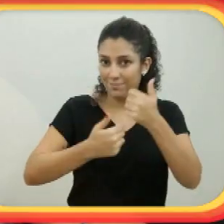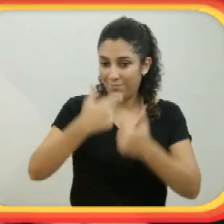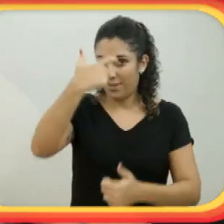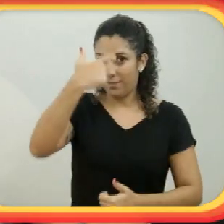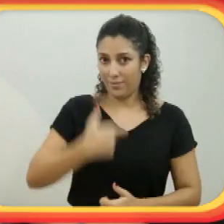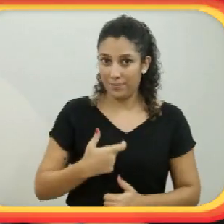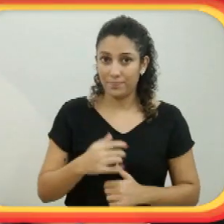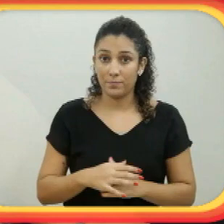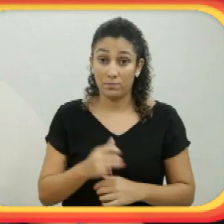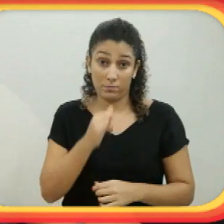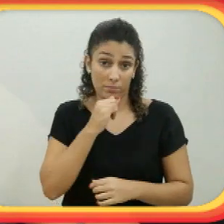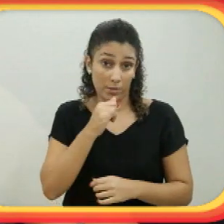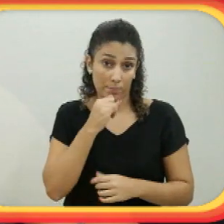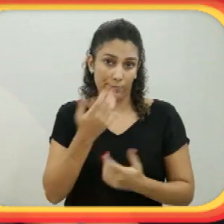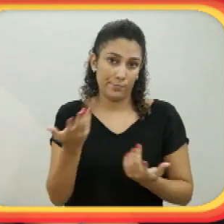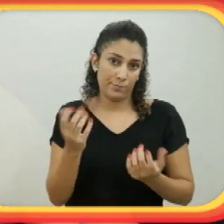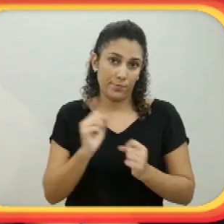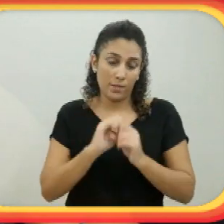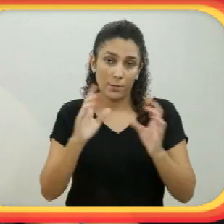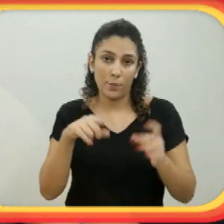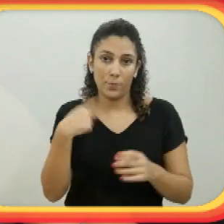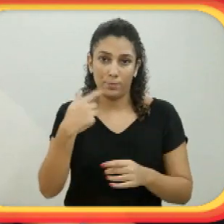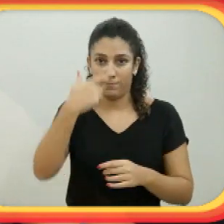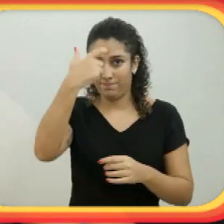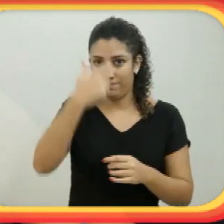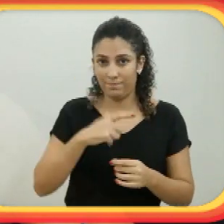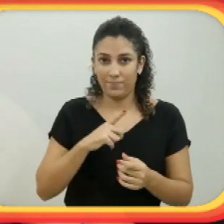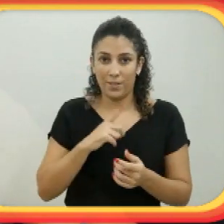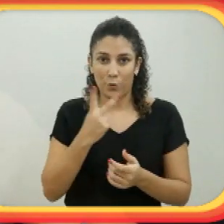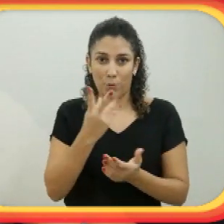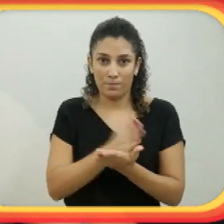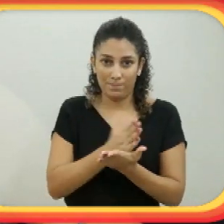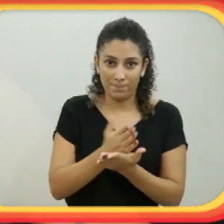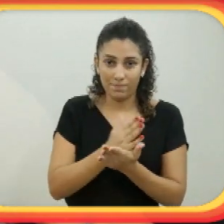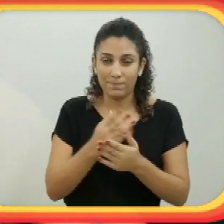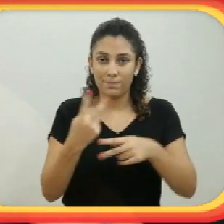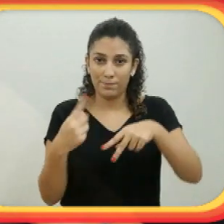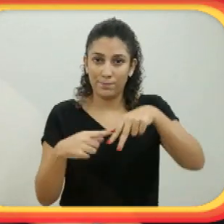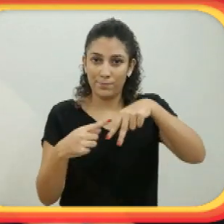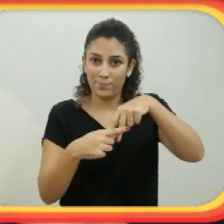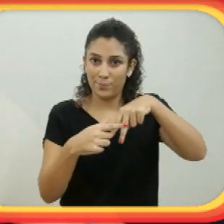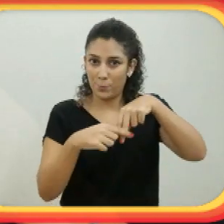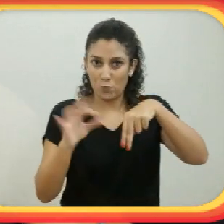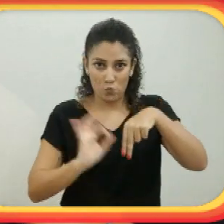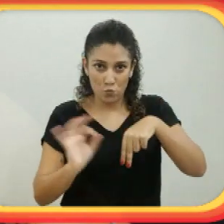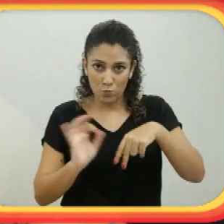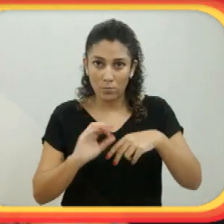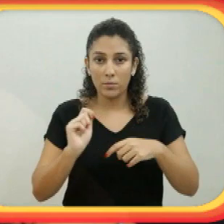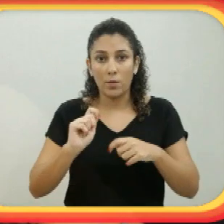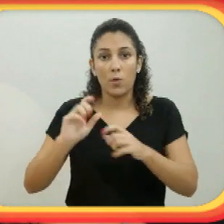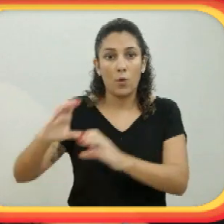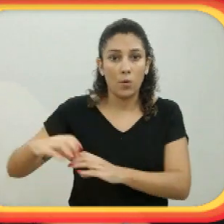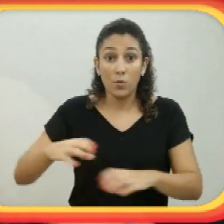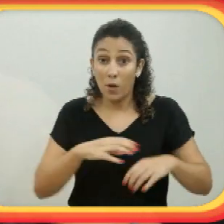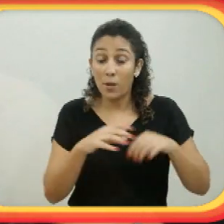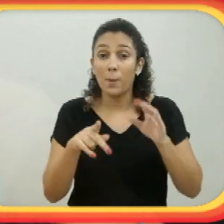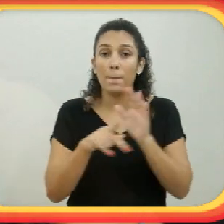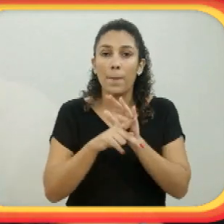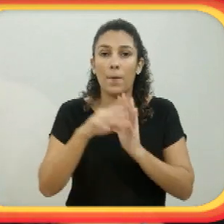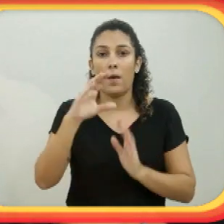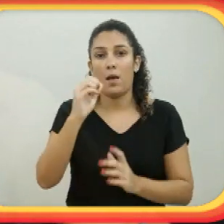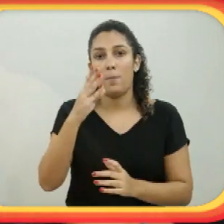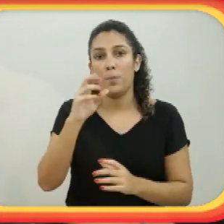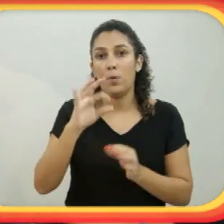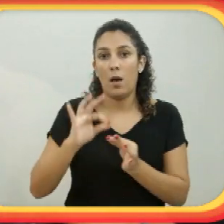Um exemplo claro disso é, por exemplo, um atleta bilateral amputado das pernas colocar uma lâmina de carbono com uma altura